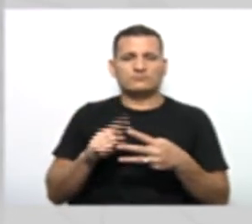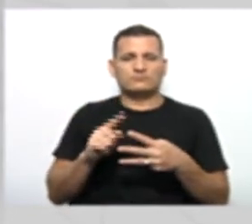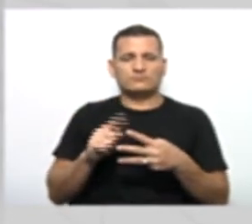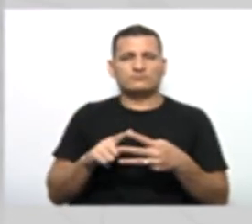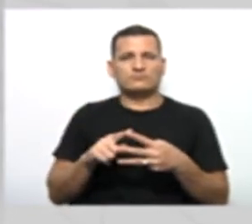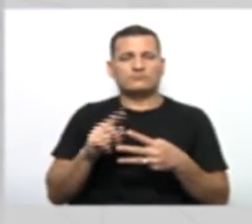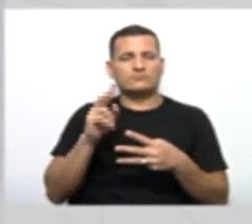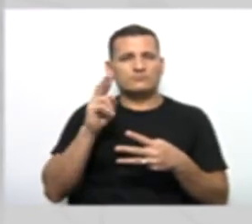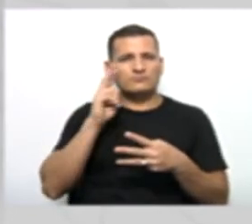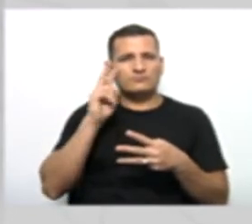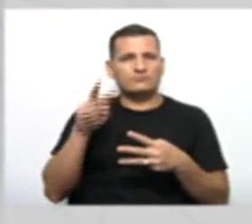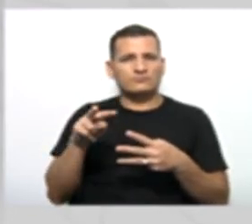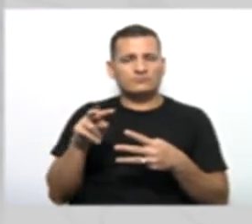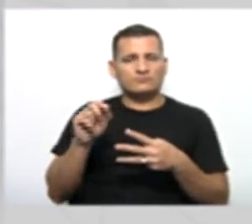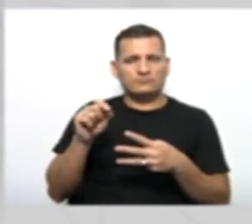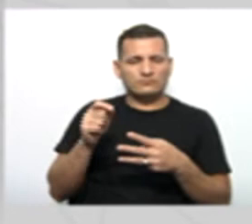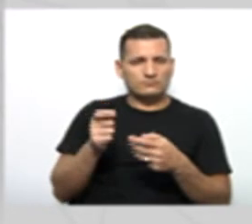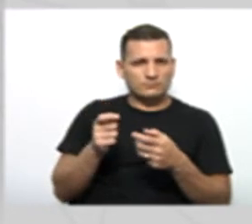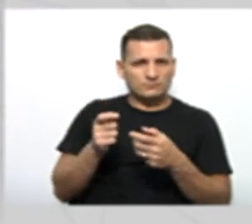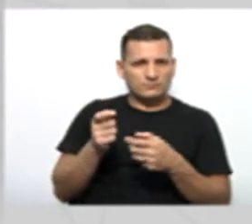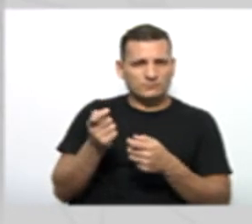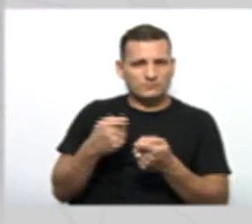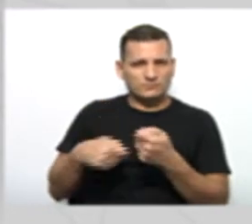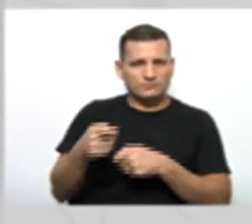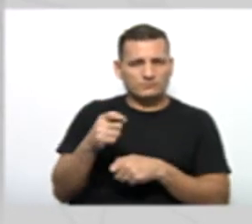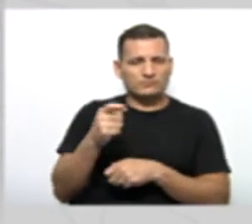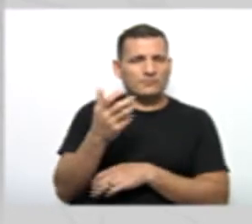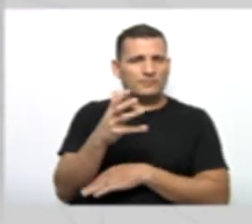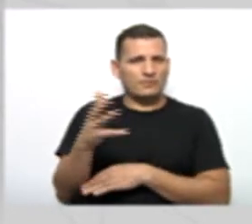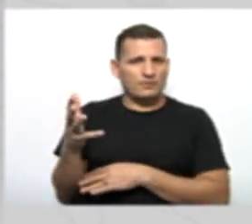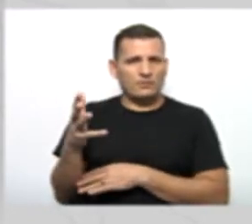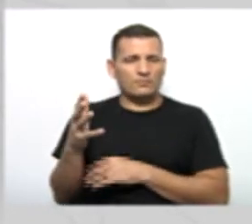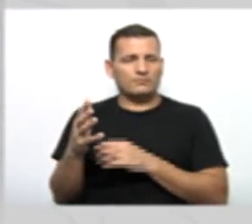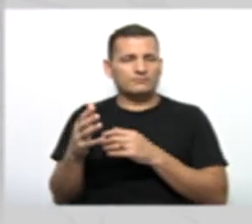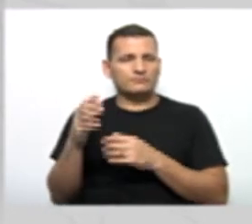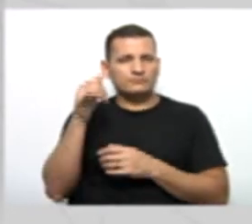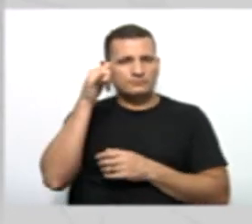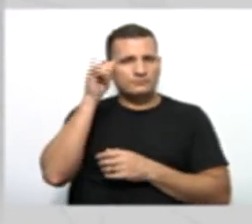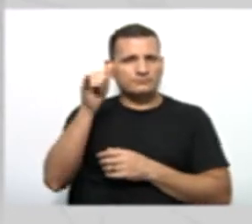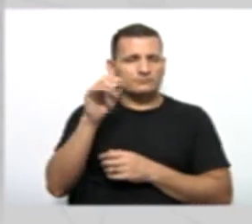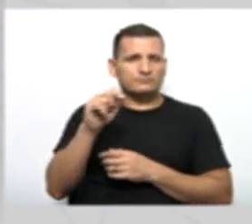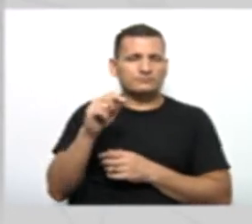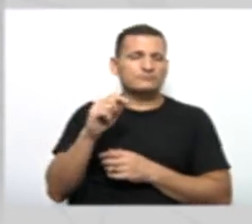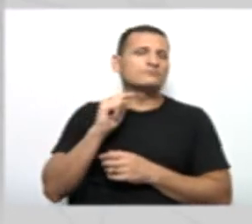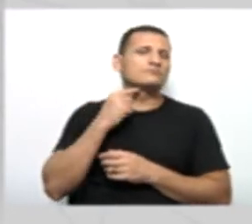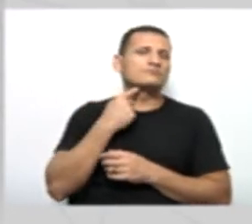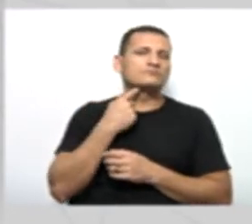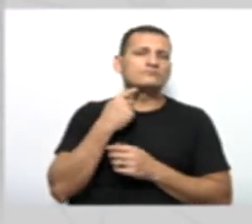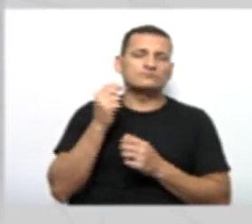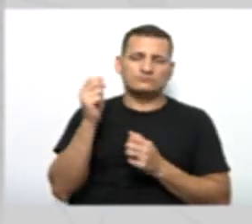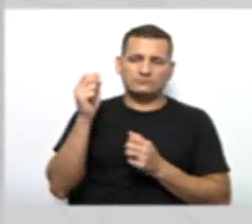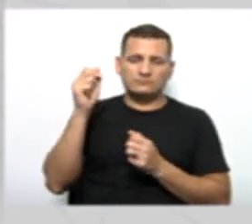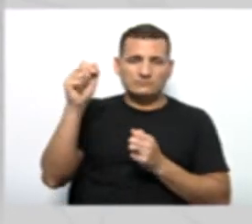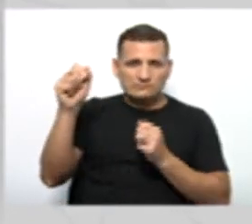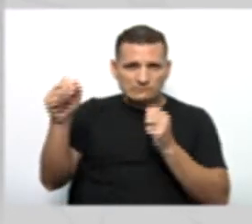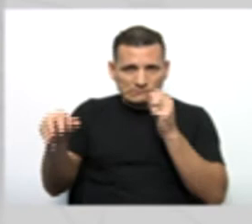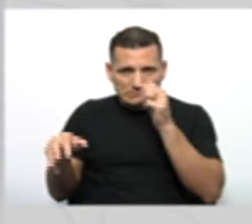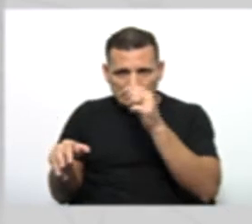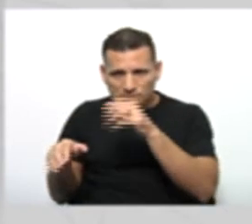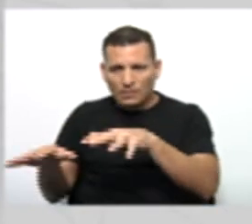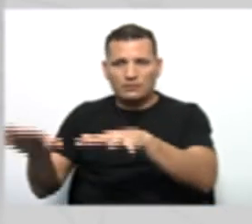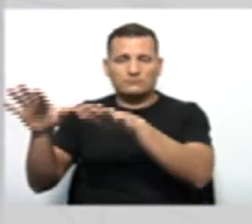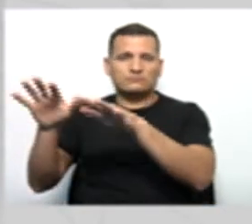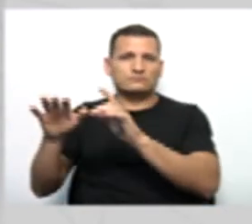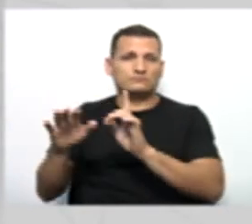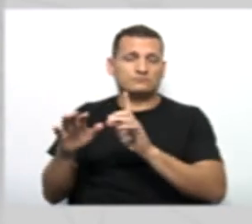a gestão ambiental como um custo. Ela procura evitar que os poluentes cheguem ao meio ambiente. Já a